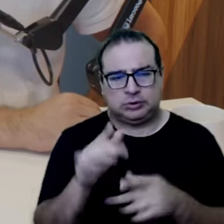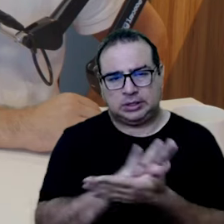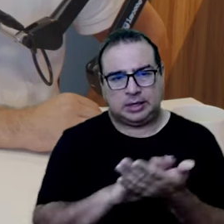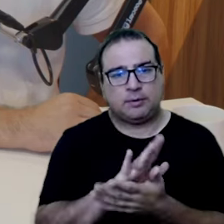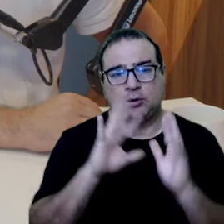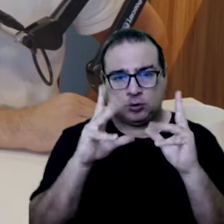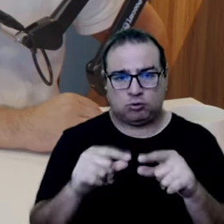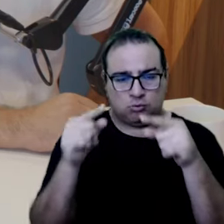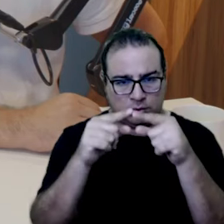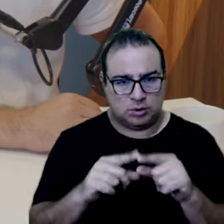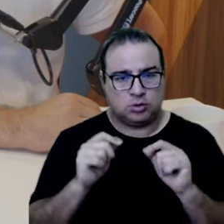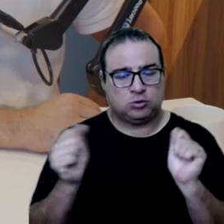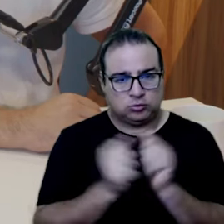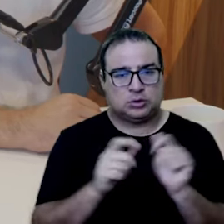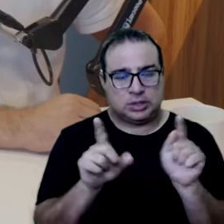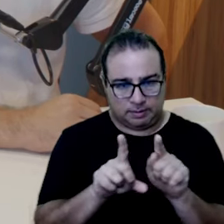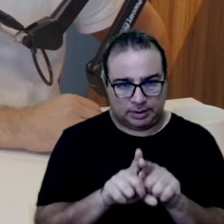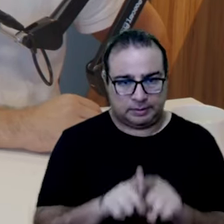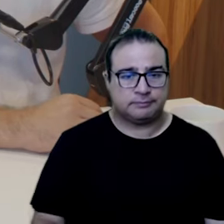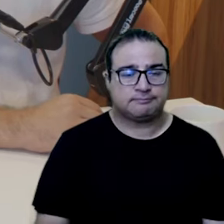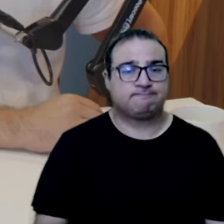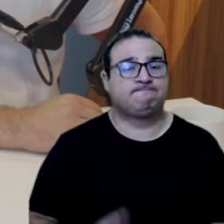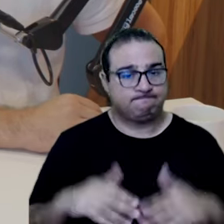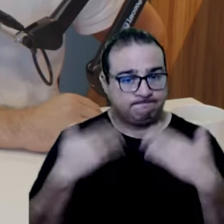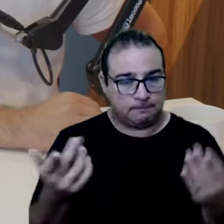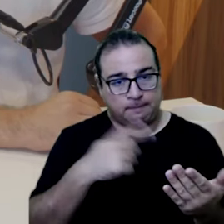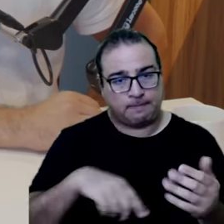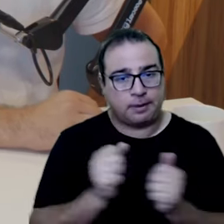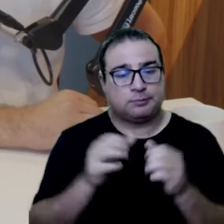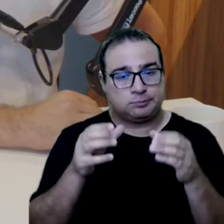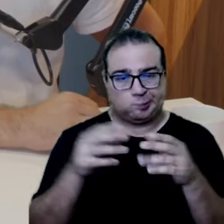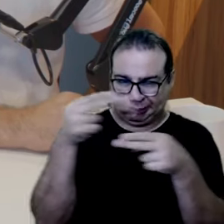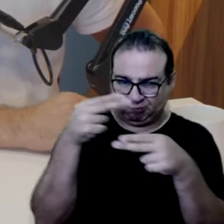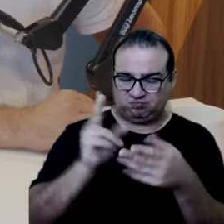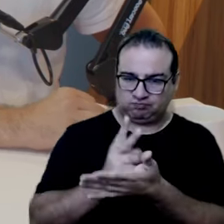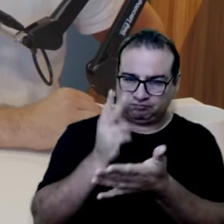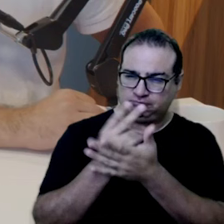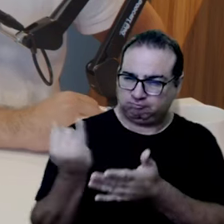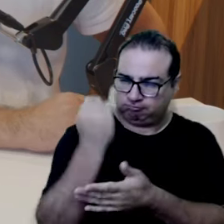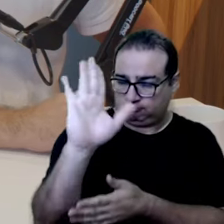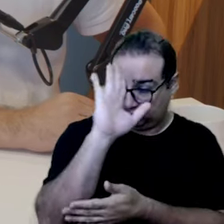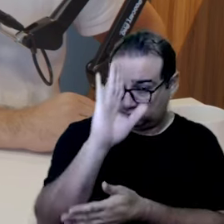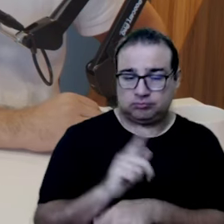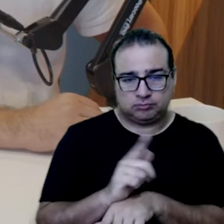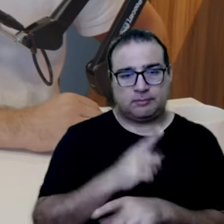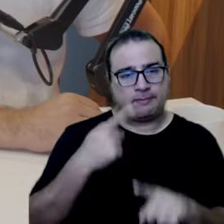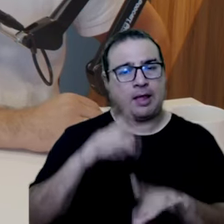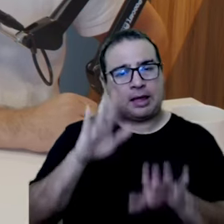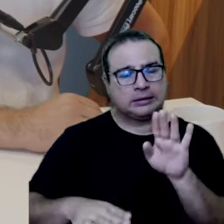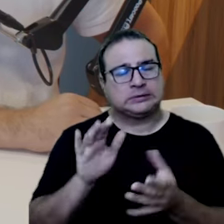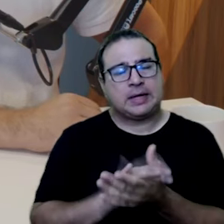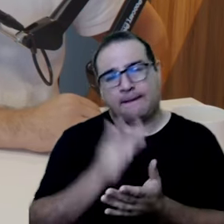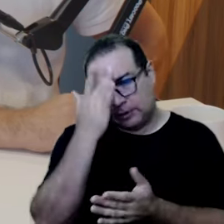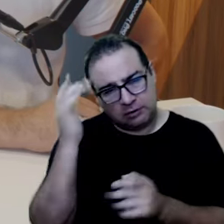com a outra mas tudo tem a ver um com o outro também então nós como sebrai sempre reforçamos a importância da gestão né porque às